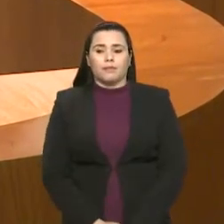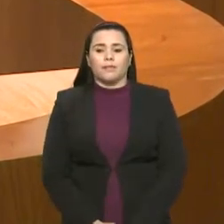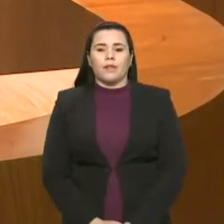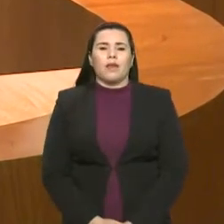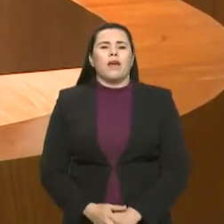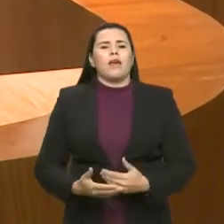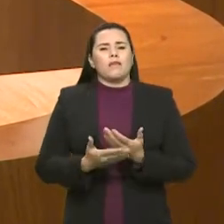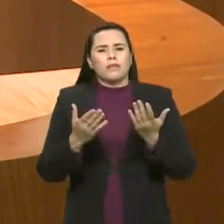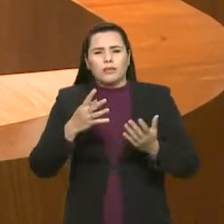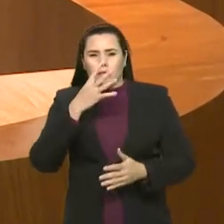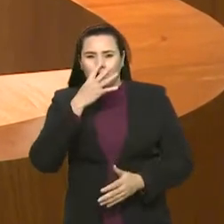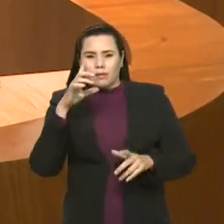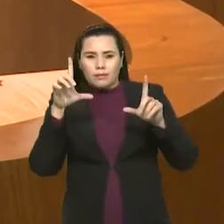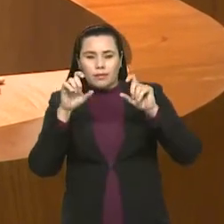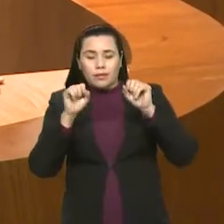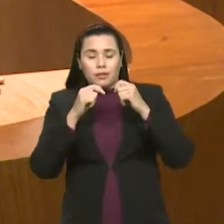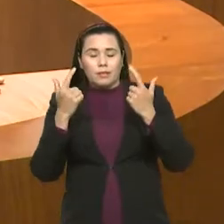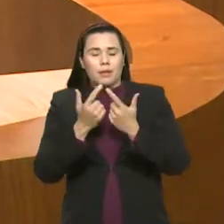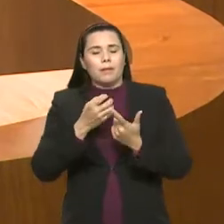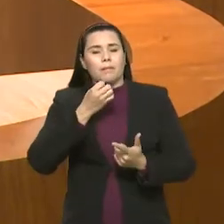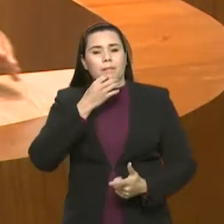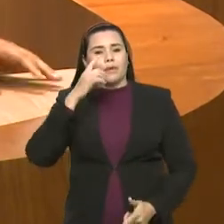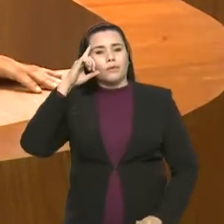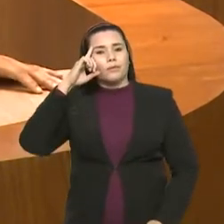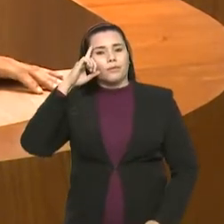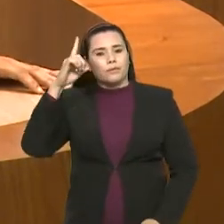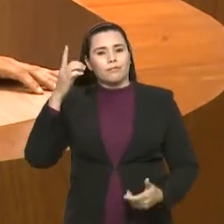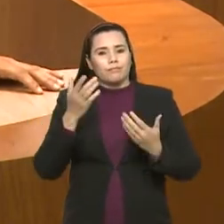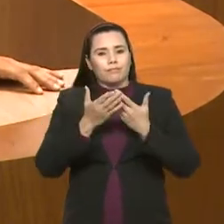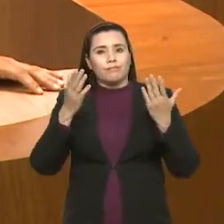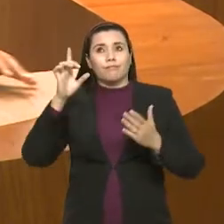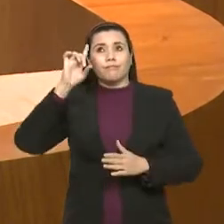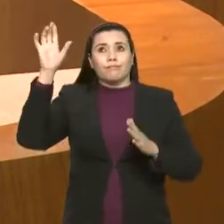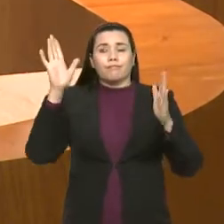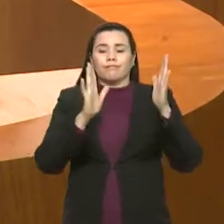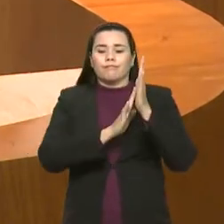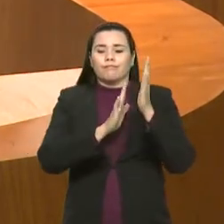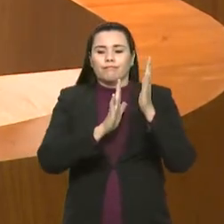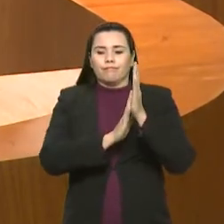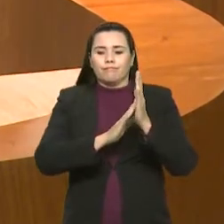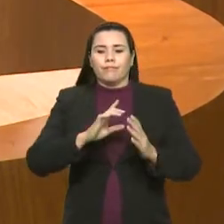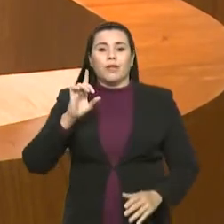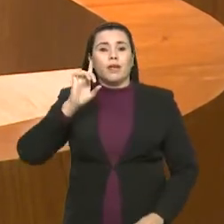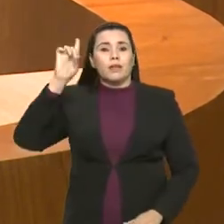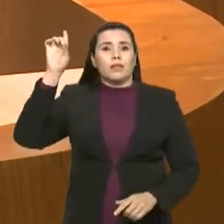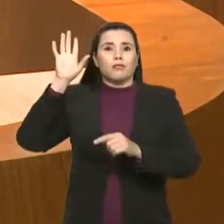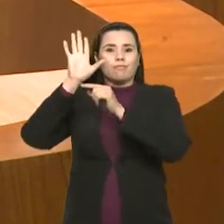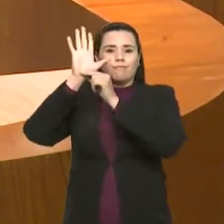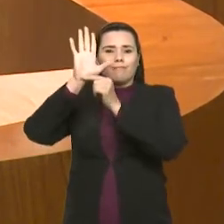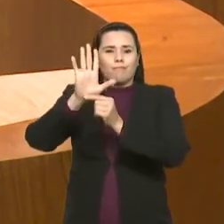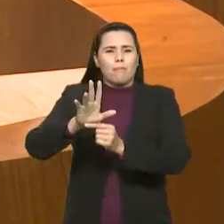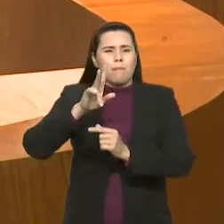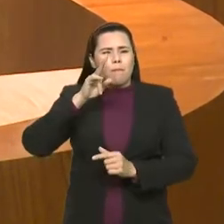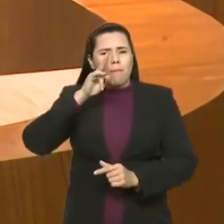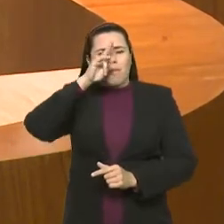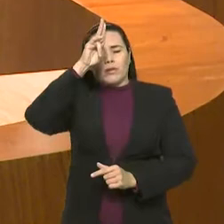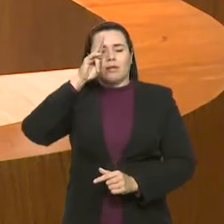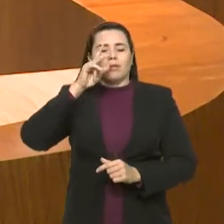telespectadores que nos acompanham pela TV Assembleia, nosso mais cordial bom dia, que Deus seja louvado, que Deus tenha suas mãos poderosas sobre o estado do